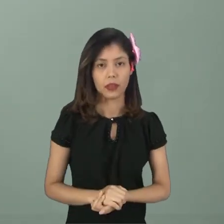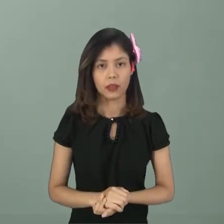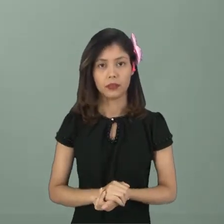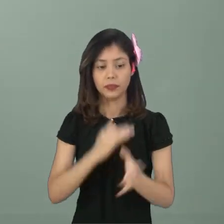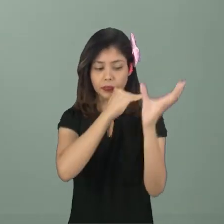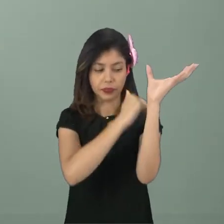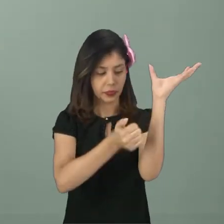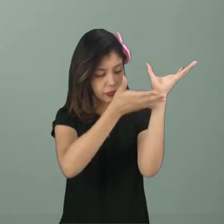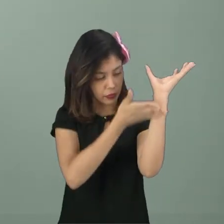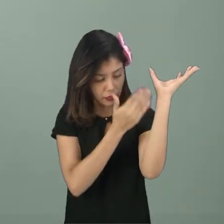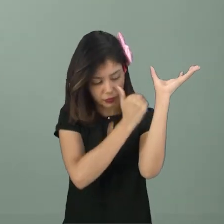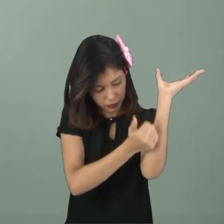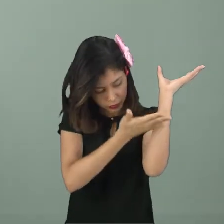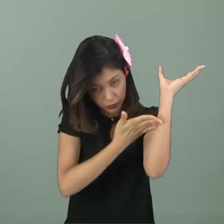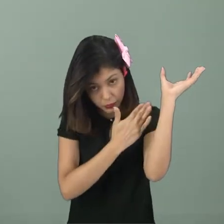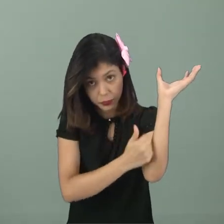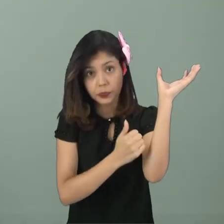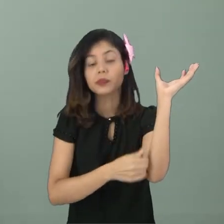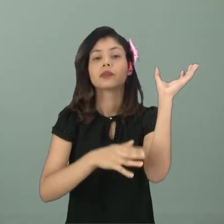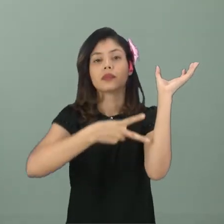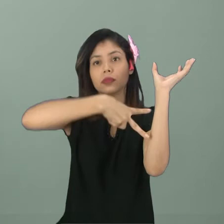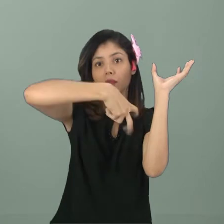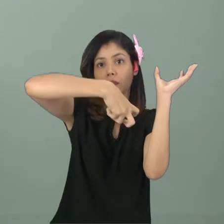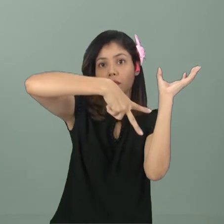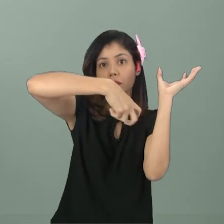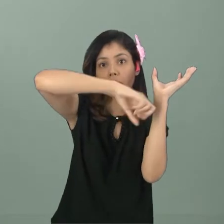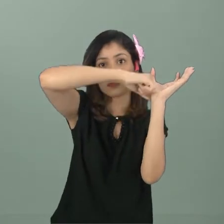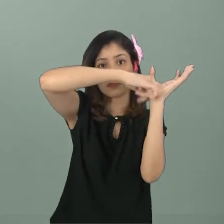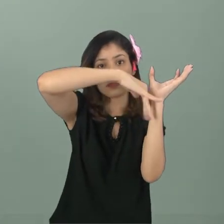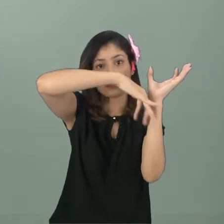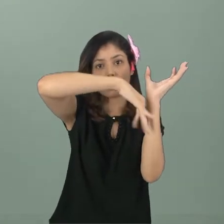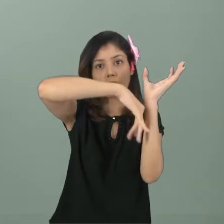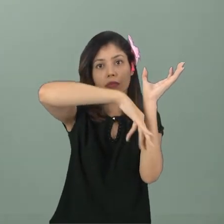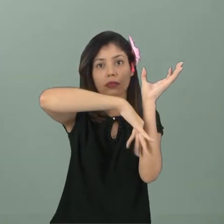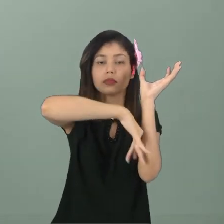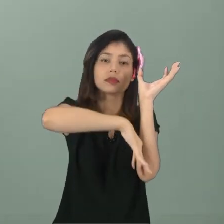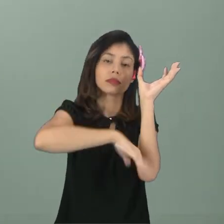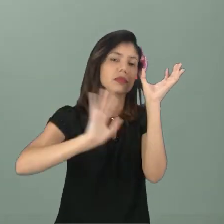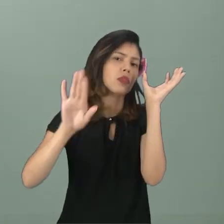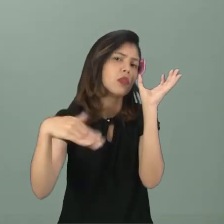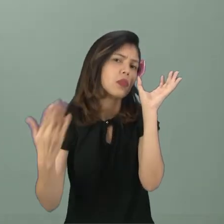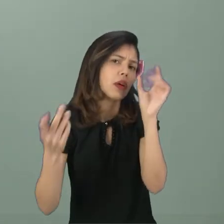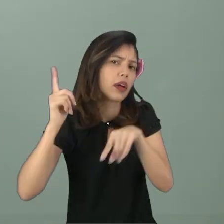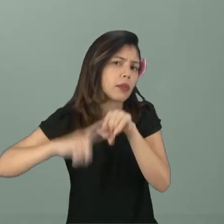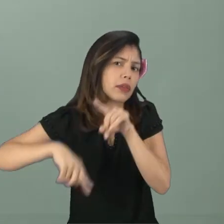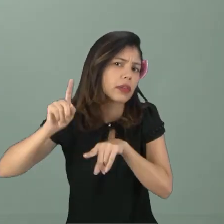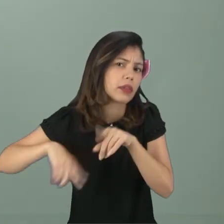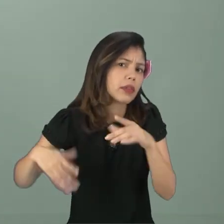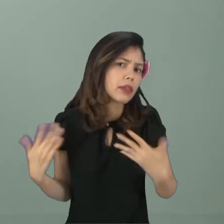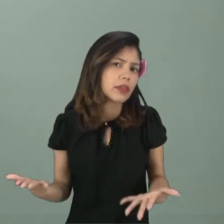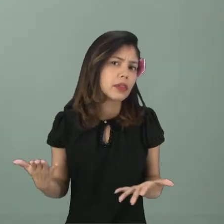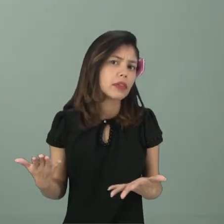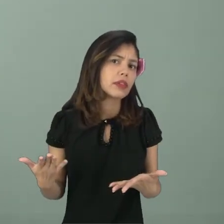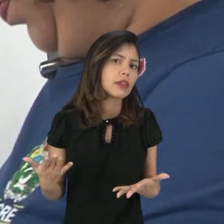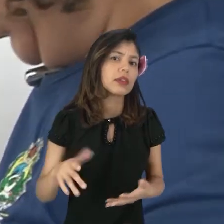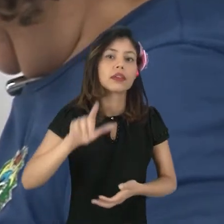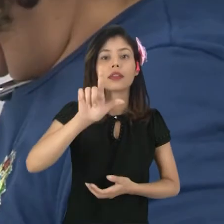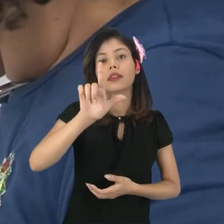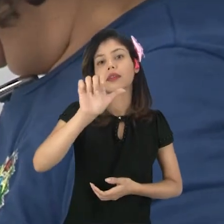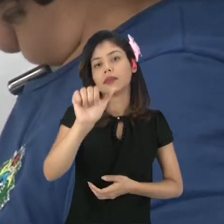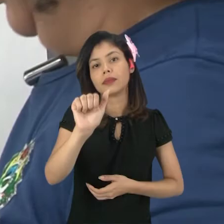Os seringueiros extraíam da seringueira, qual era a matéria-prima? O